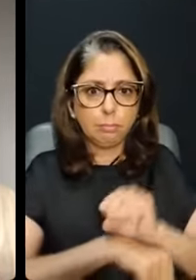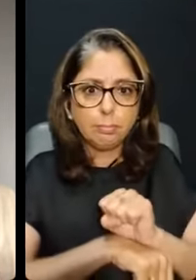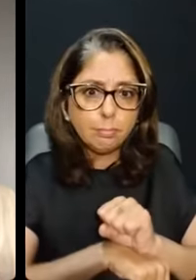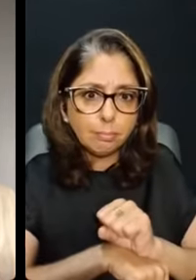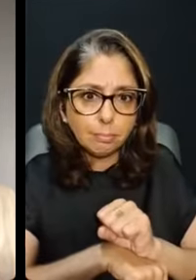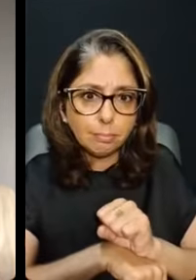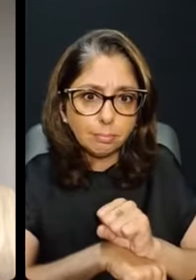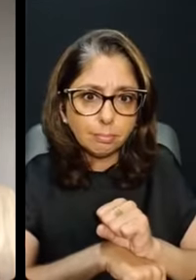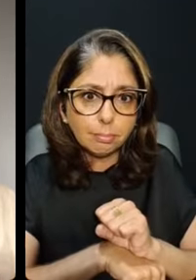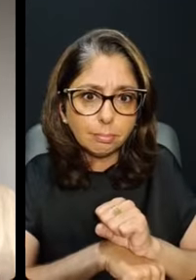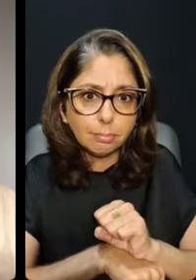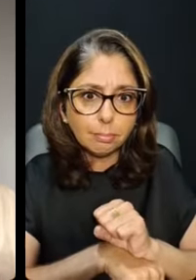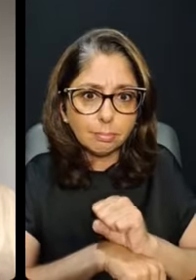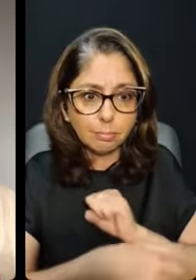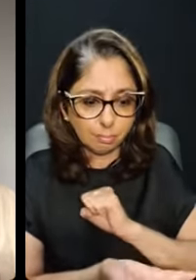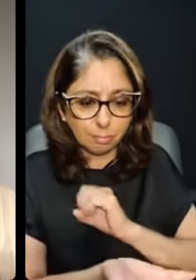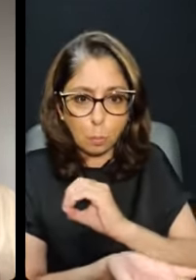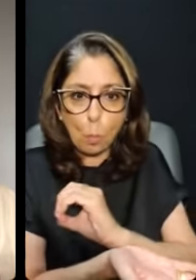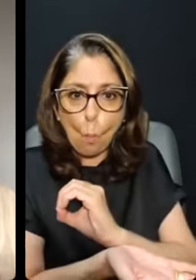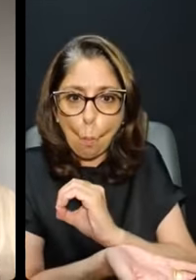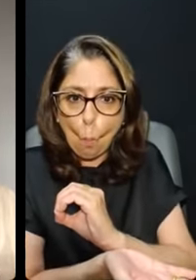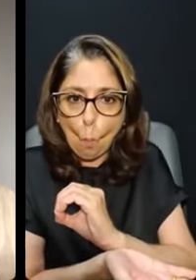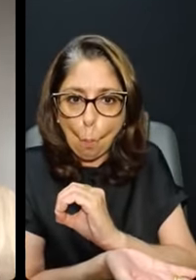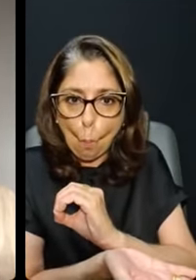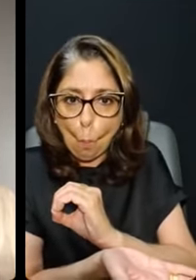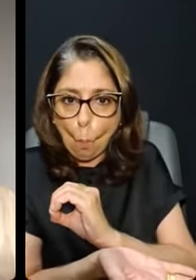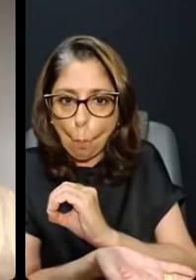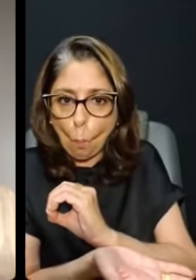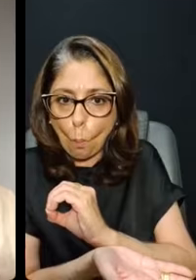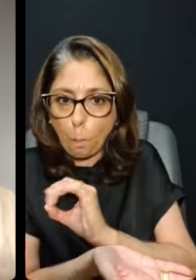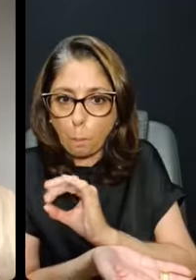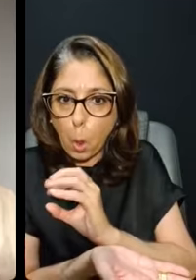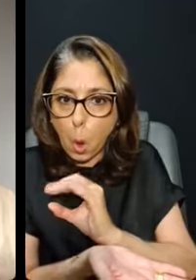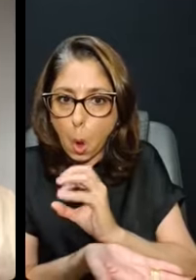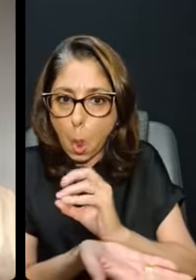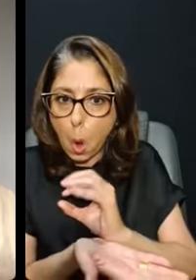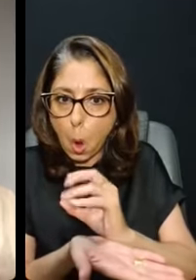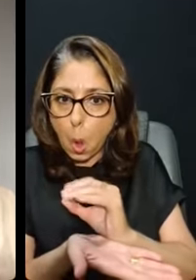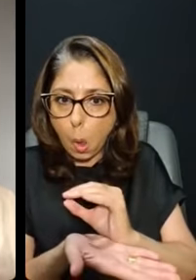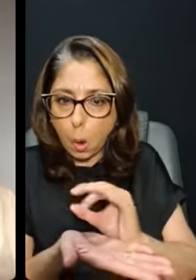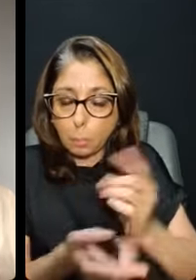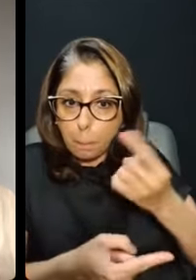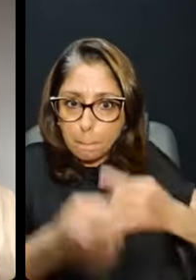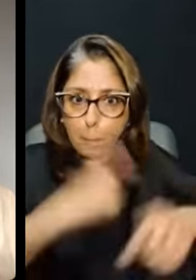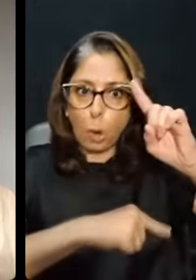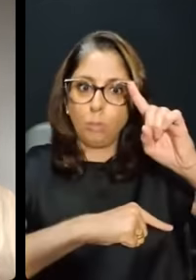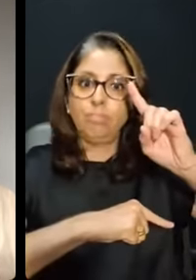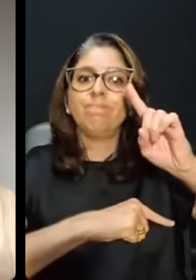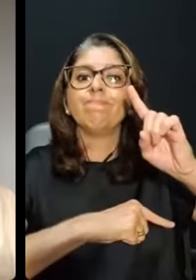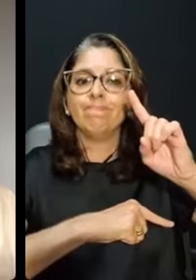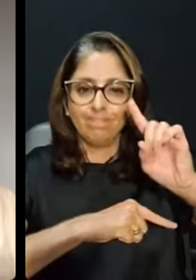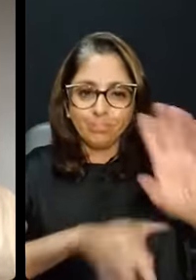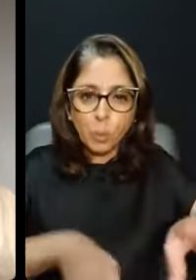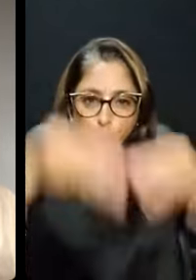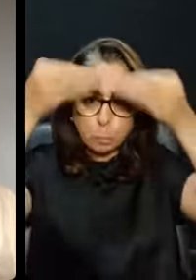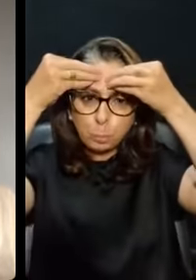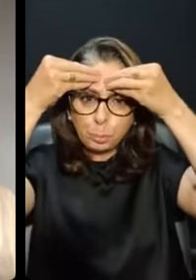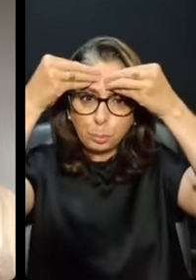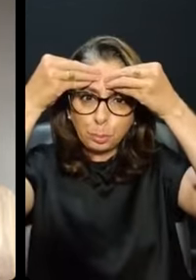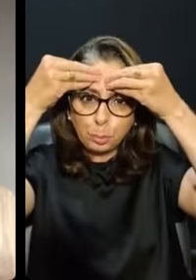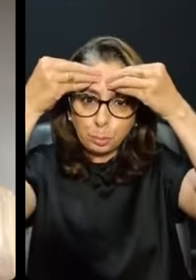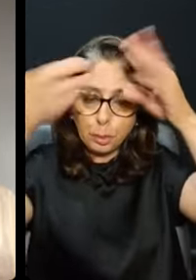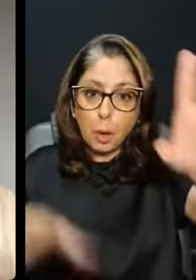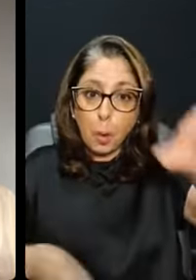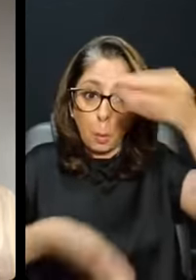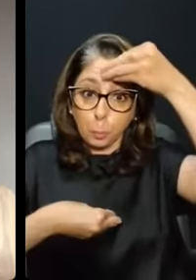tudo, que a gente tem, na medida que a gente abre o olhar, a gente consegue interagir e perceber quais são os espaços que a